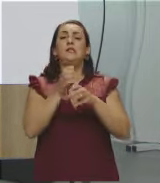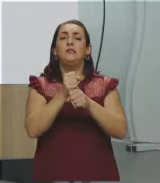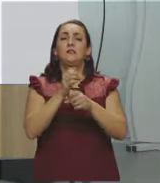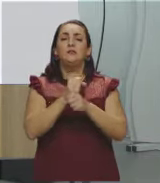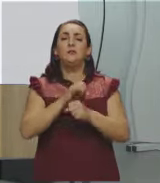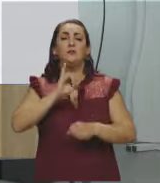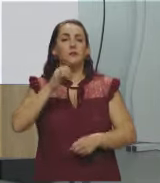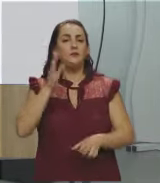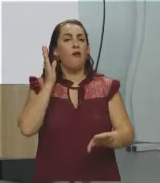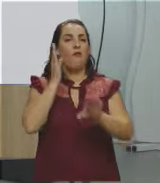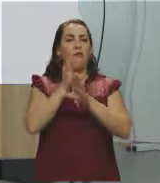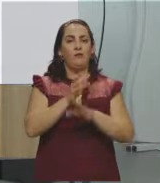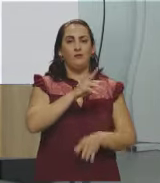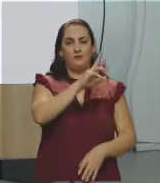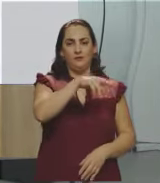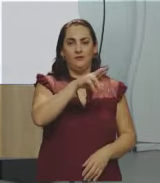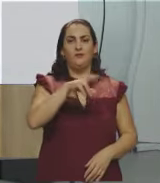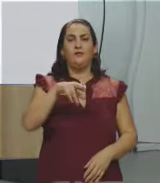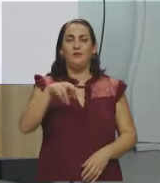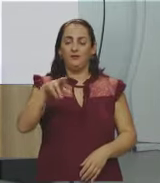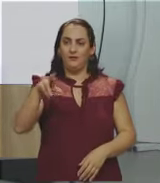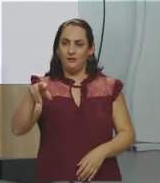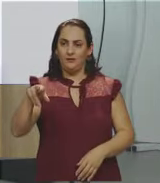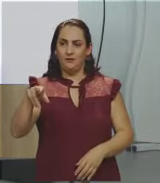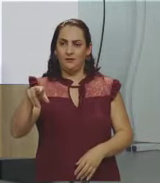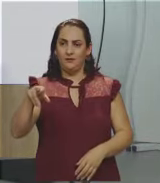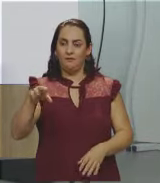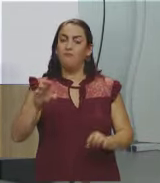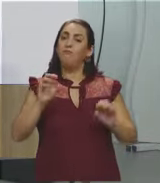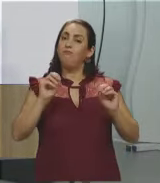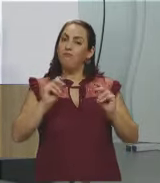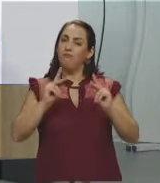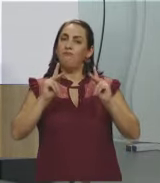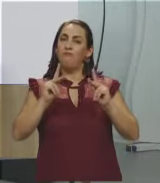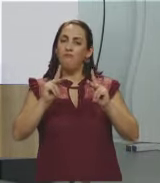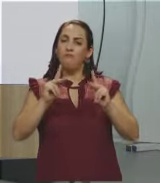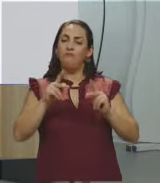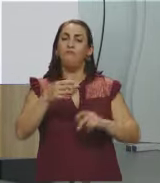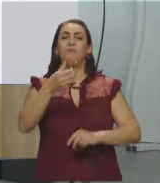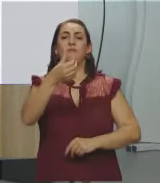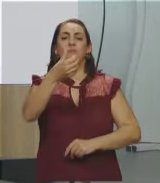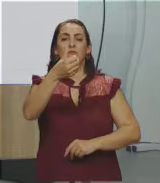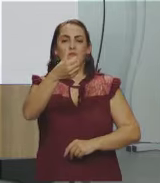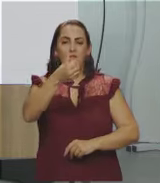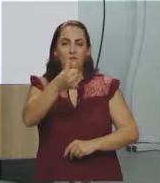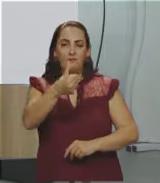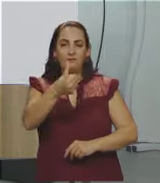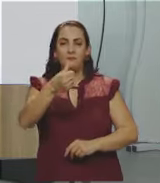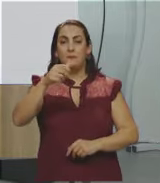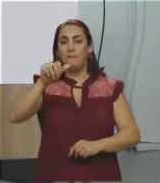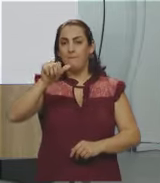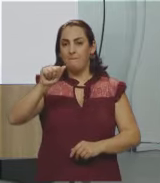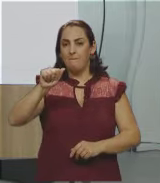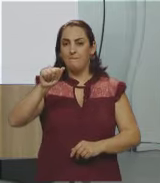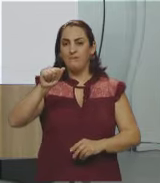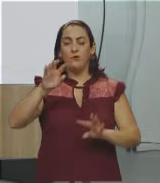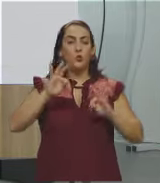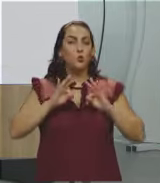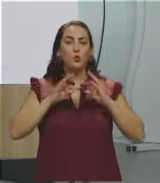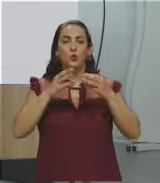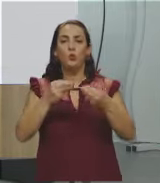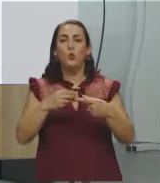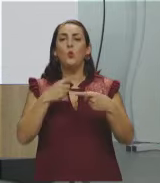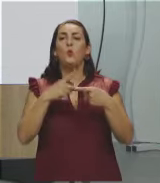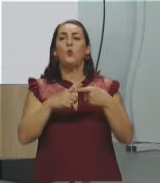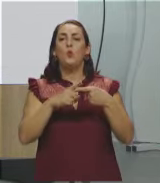Então aqui, ó, aplicando a lei de Ohm, encontrei a corrente total, 6 amperes. Né? Então, observem, como eu